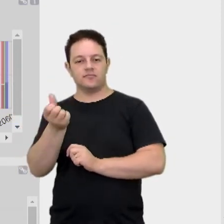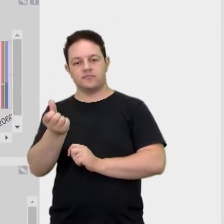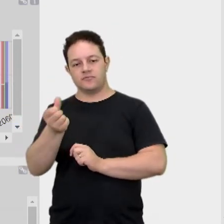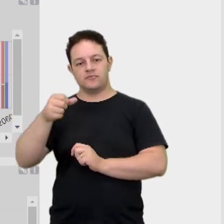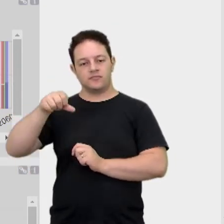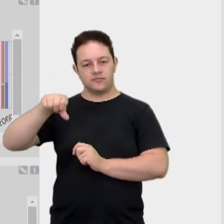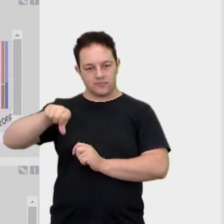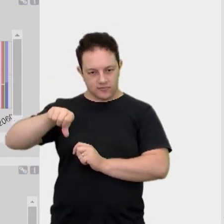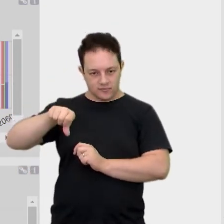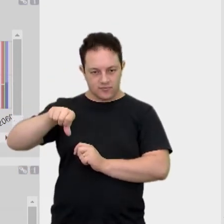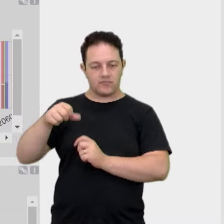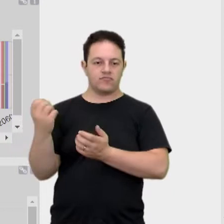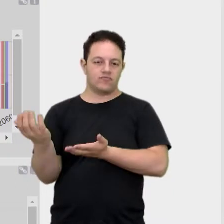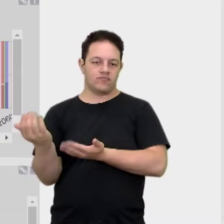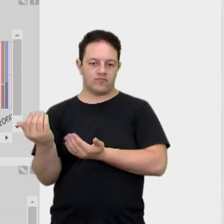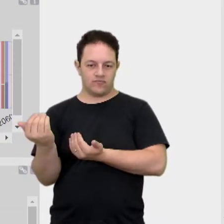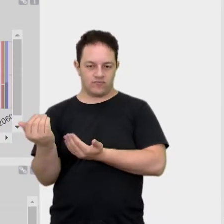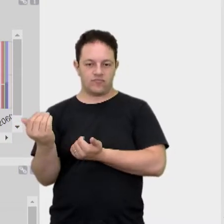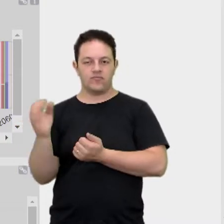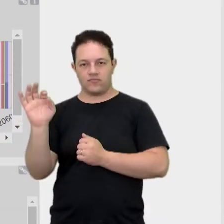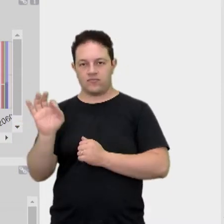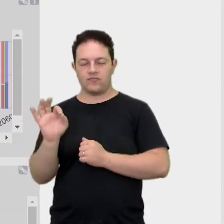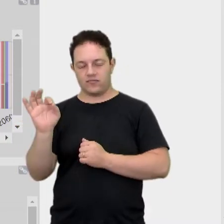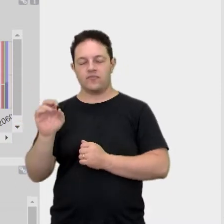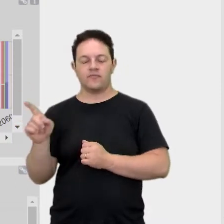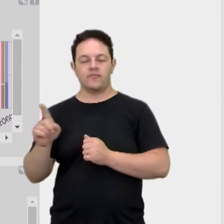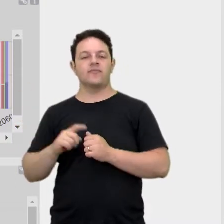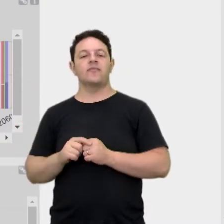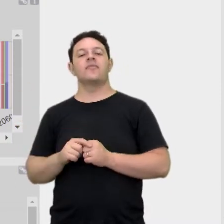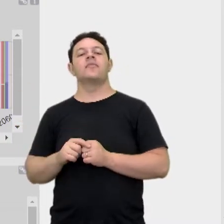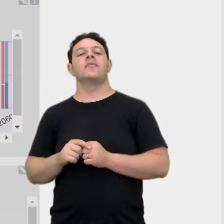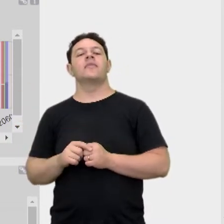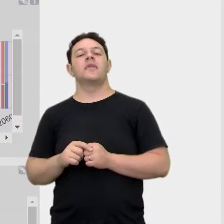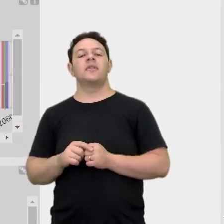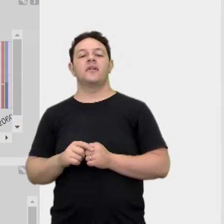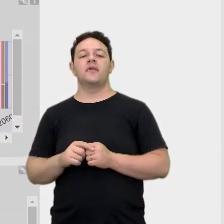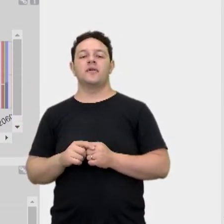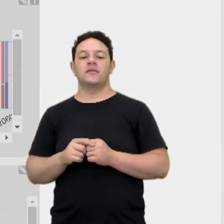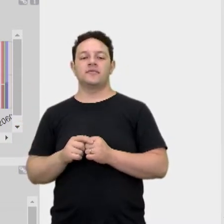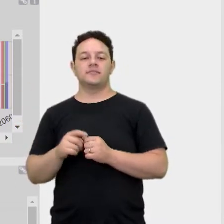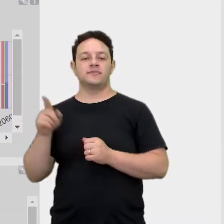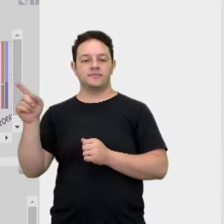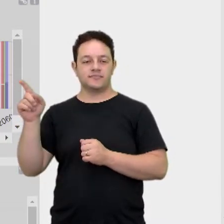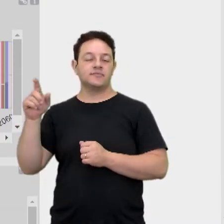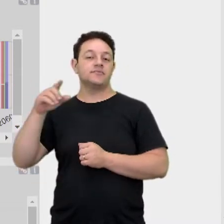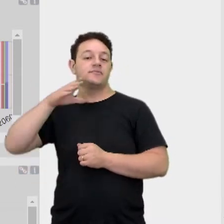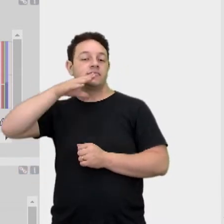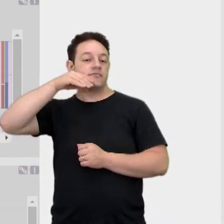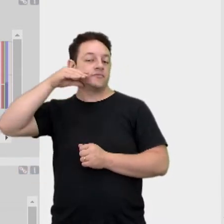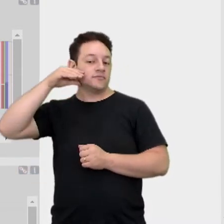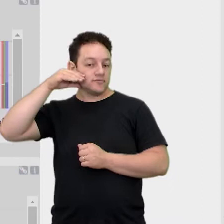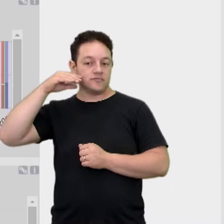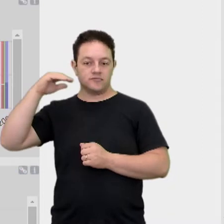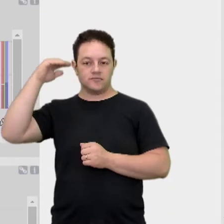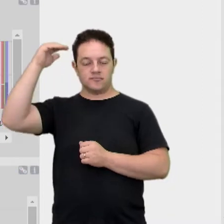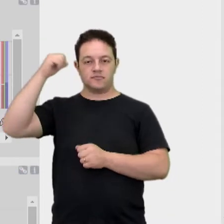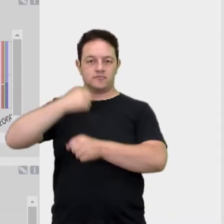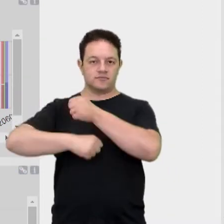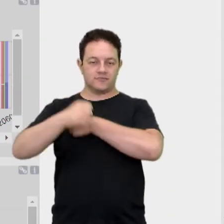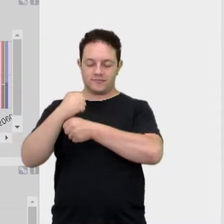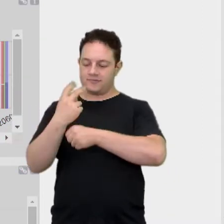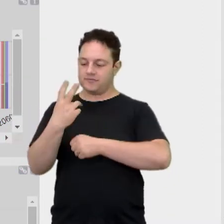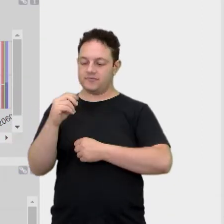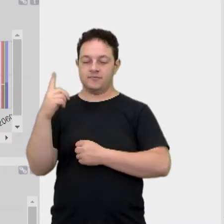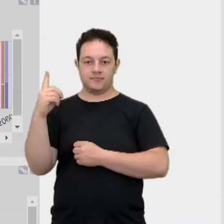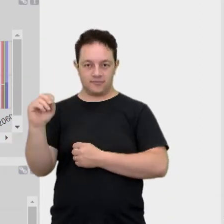24,69% de jovens, tá certo? E aí nós temos aqui a população de adultos em 2010 de